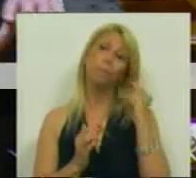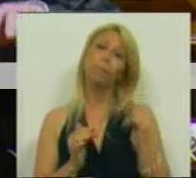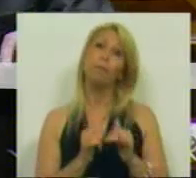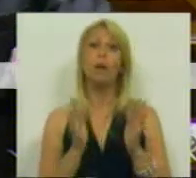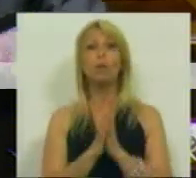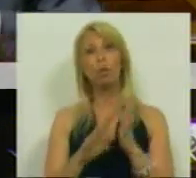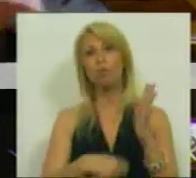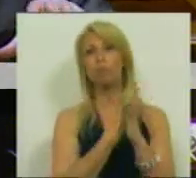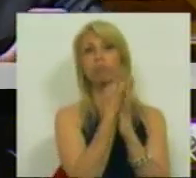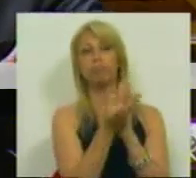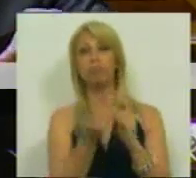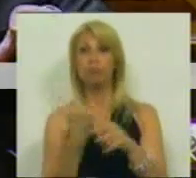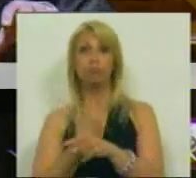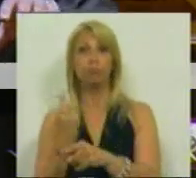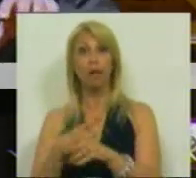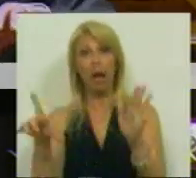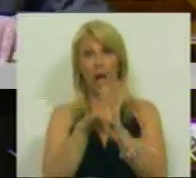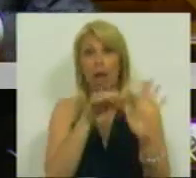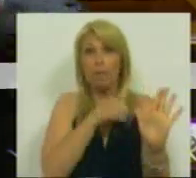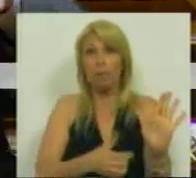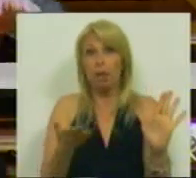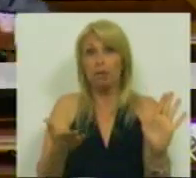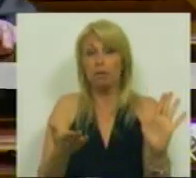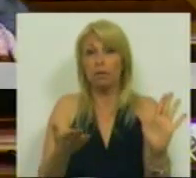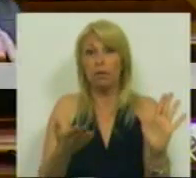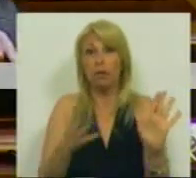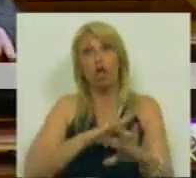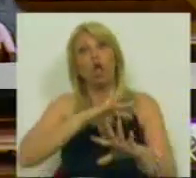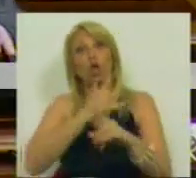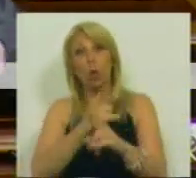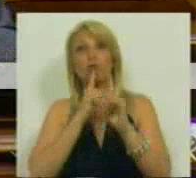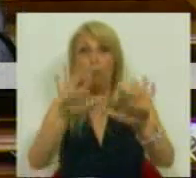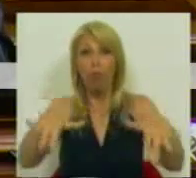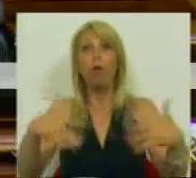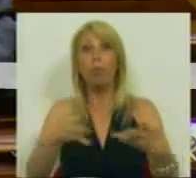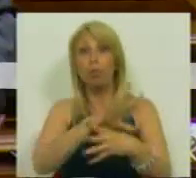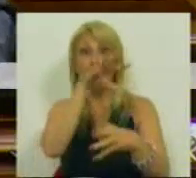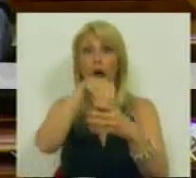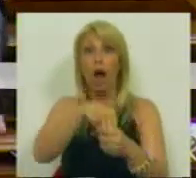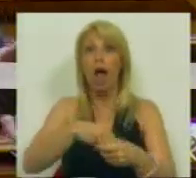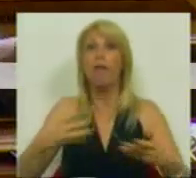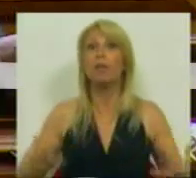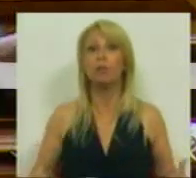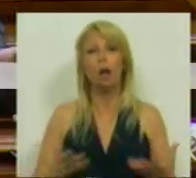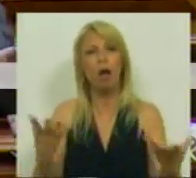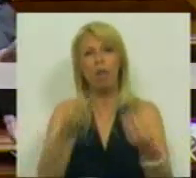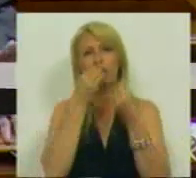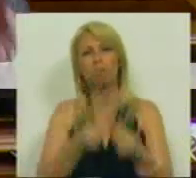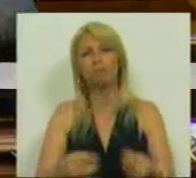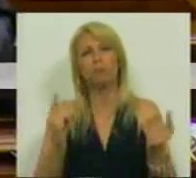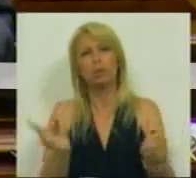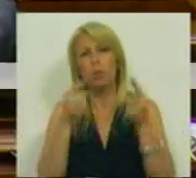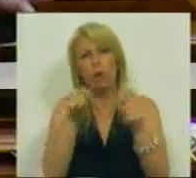todo o conjunto de instrumentos que já a legislação os permite e outros que se poderiam adicionar. O que não é lícito é este